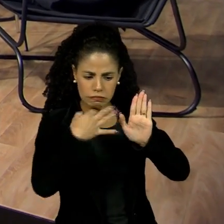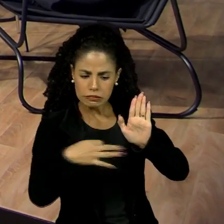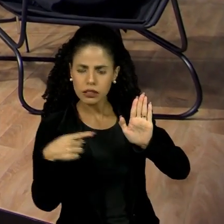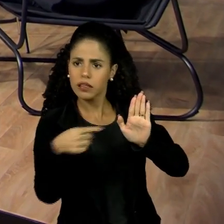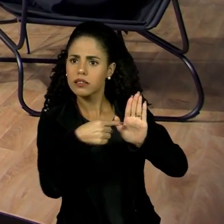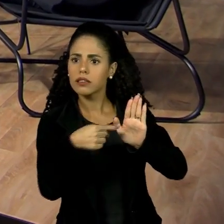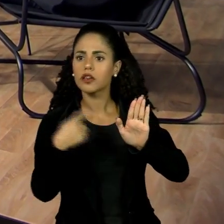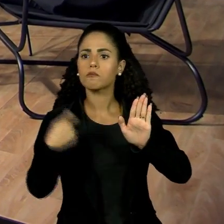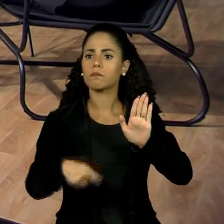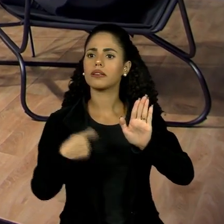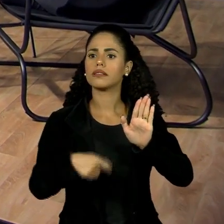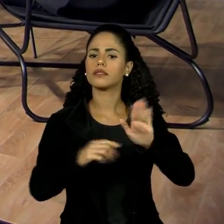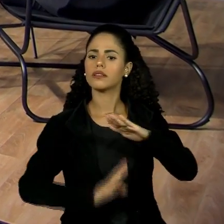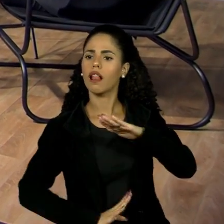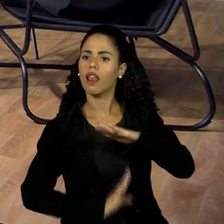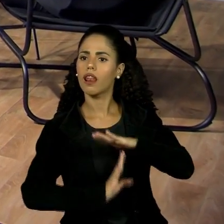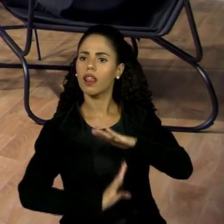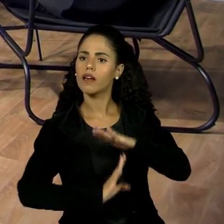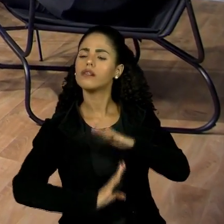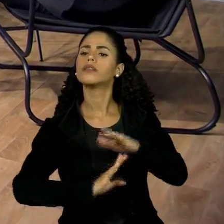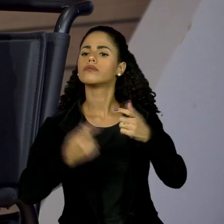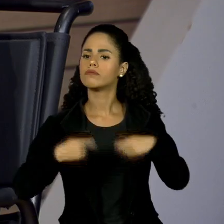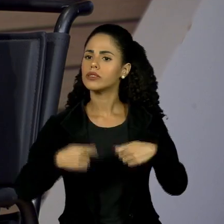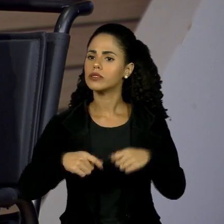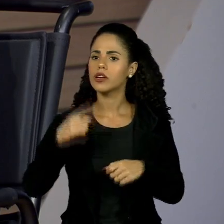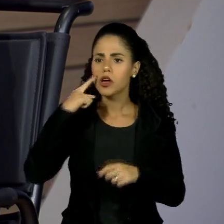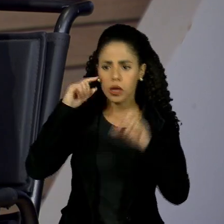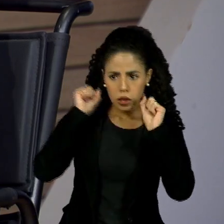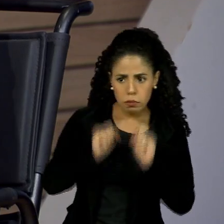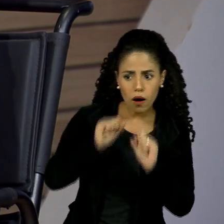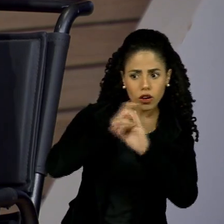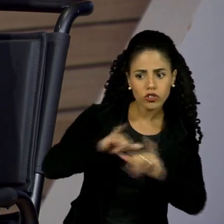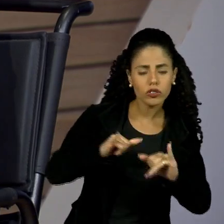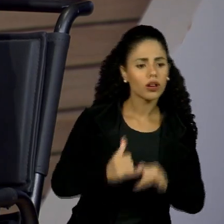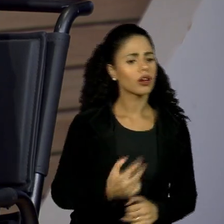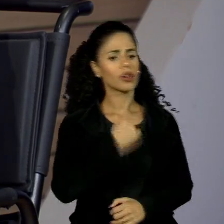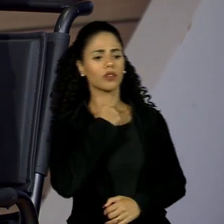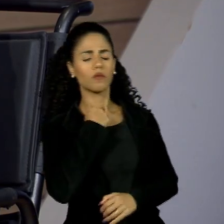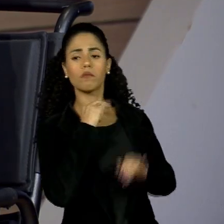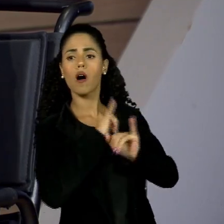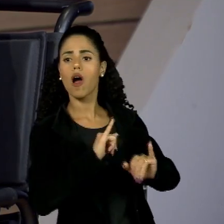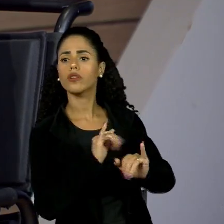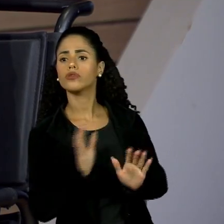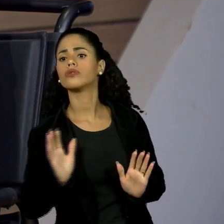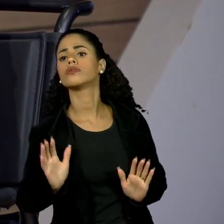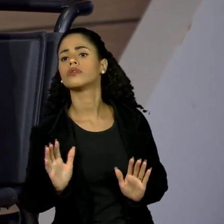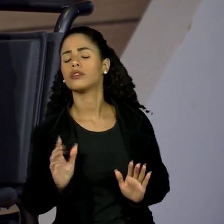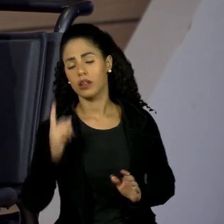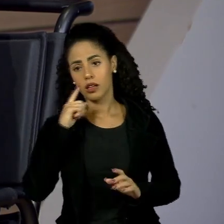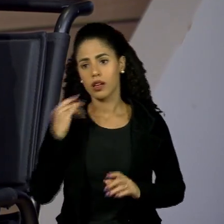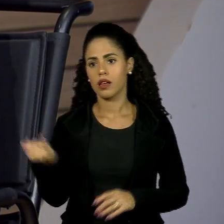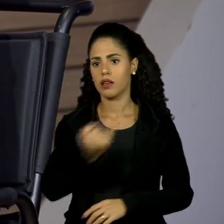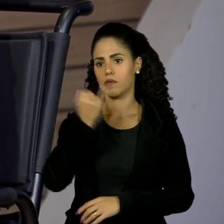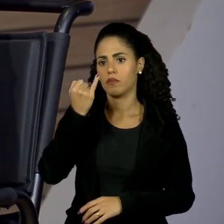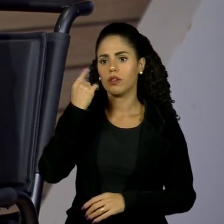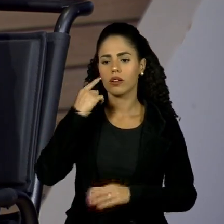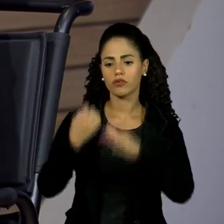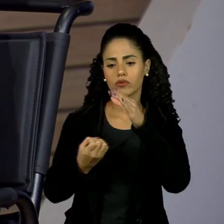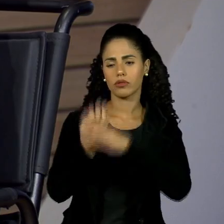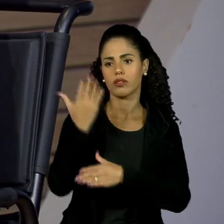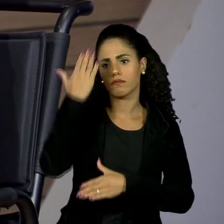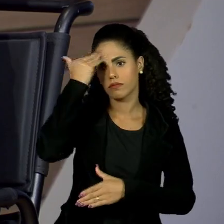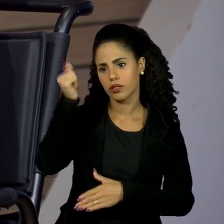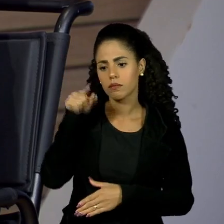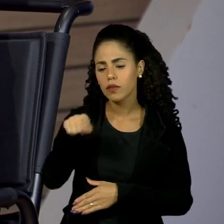o CONAR, a partir de um estudo técnico, que diga o que pode ser dito, o que não pode ser dito, qual é o público-alvo, pode ser que crie na